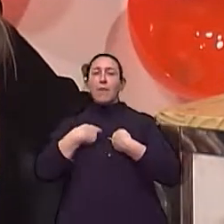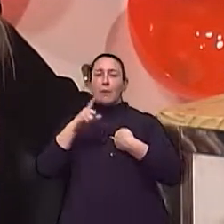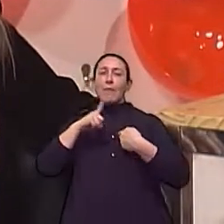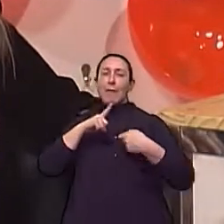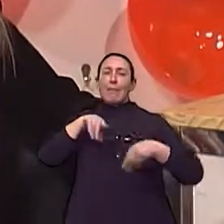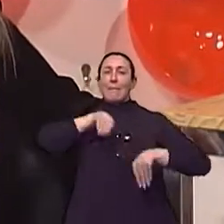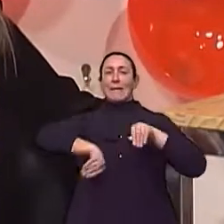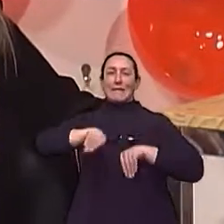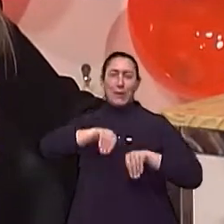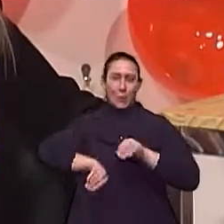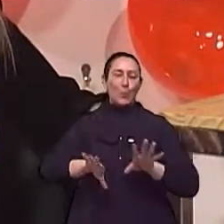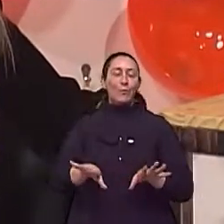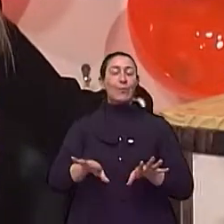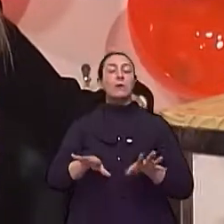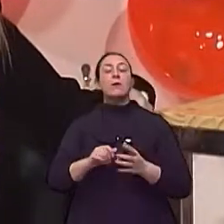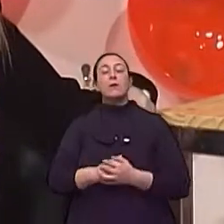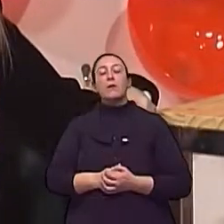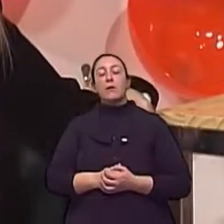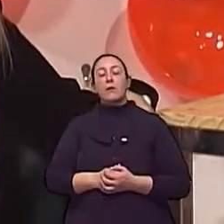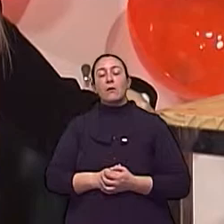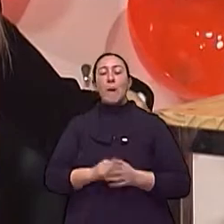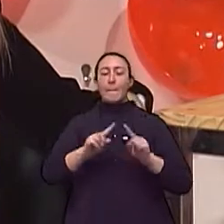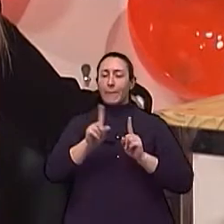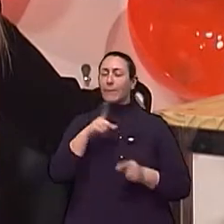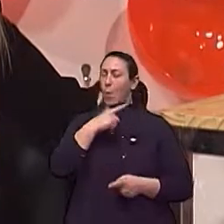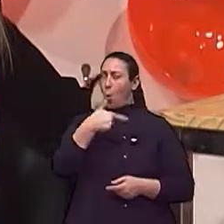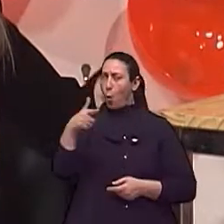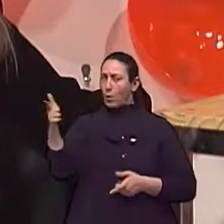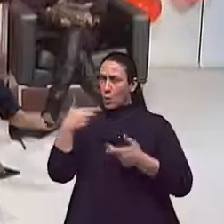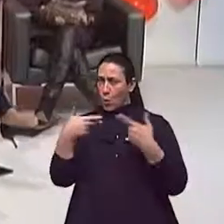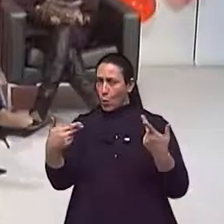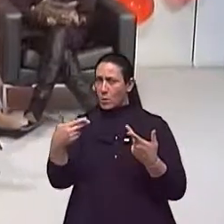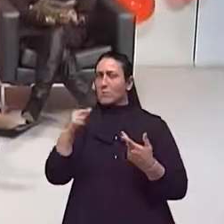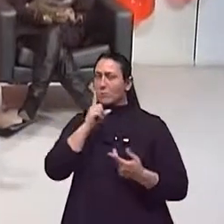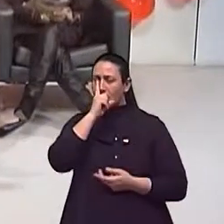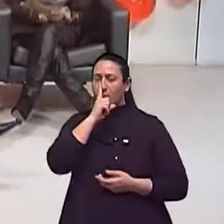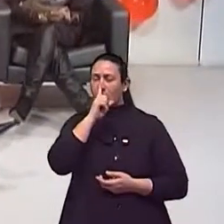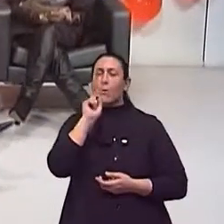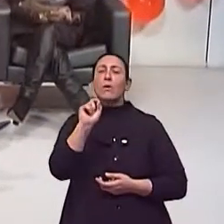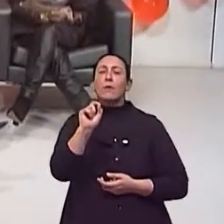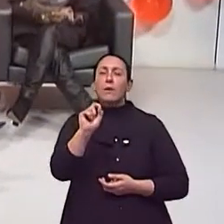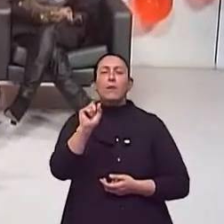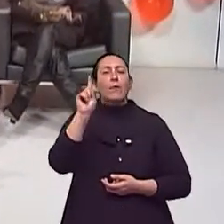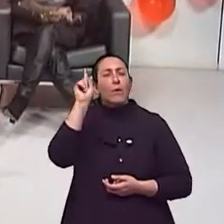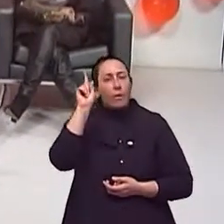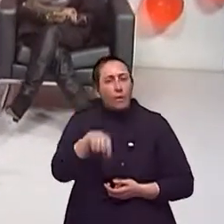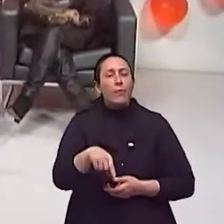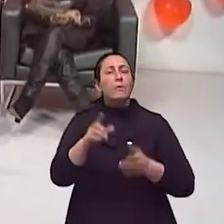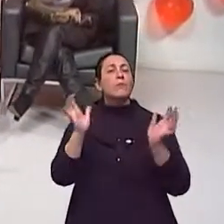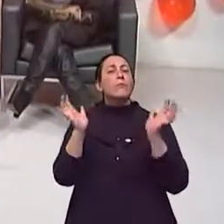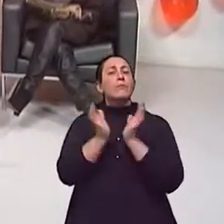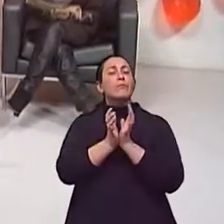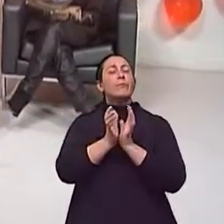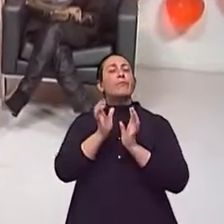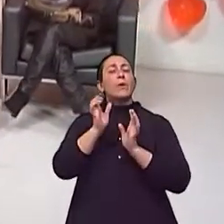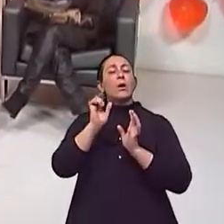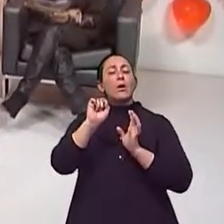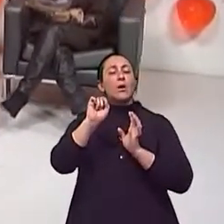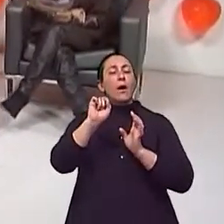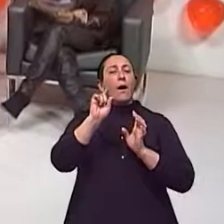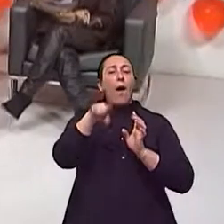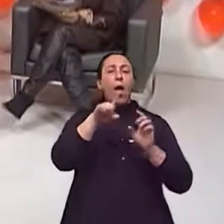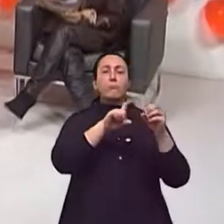depressão Uhum agora tem alguns fatores de risco modificáveis que é especialmente o isolamento social